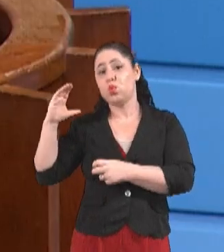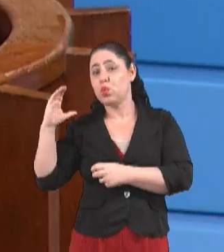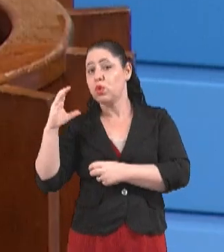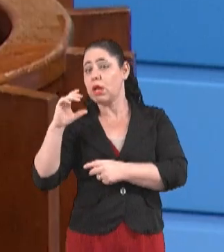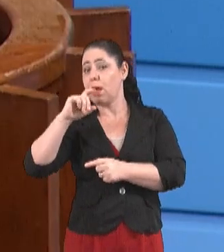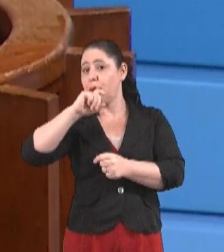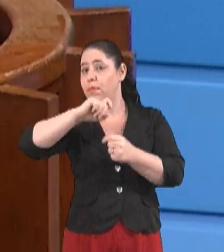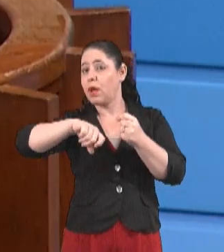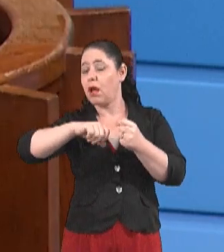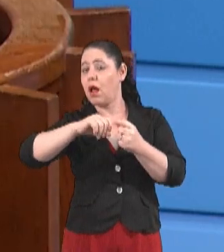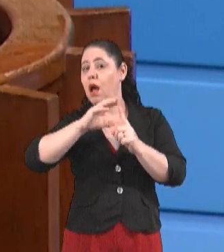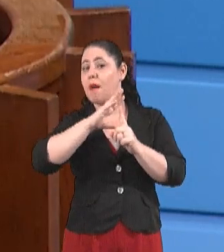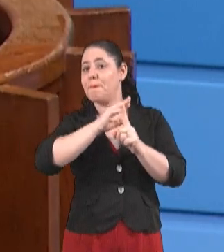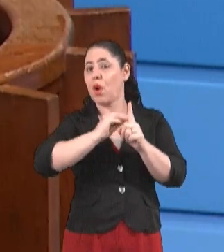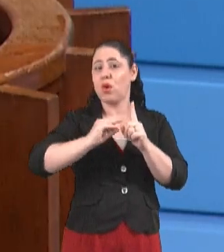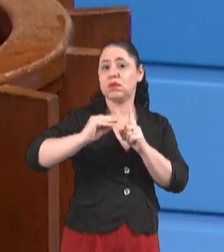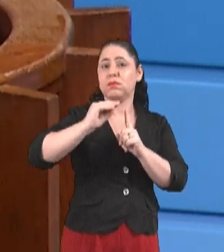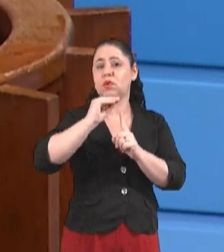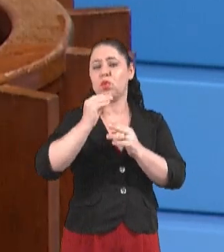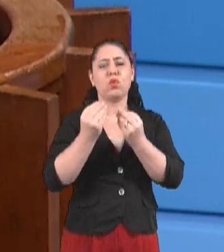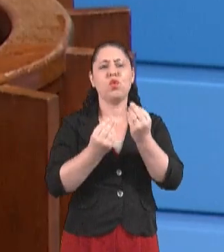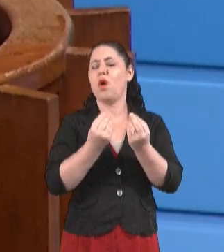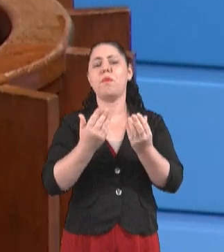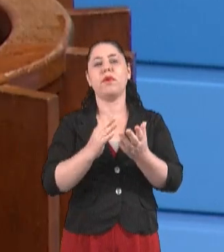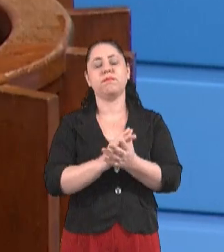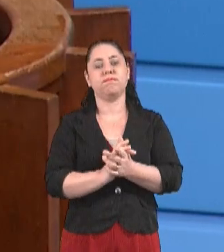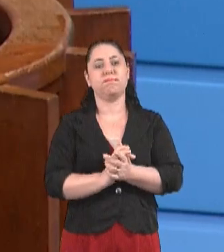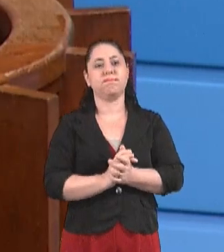de abuso. E de que jeito?